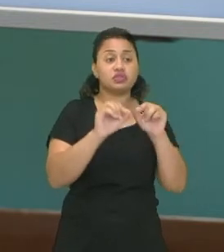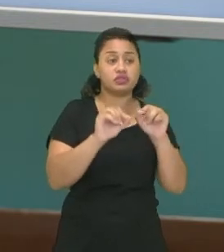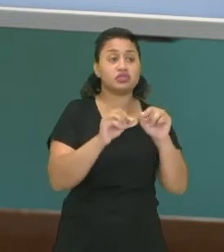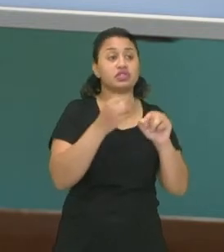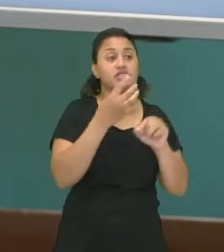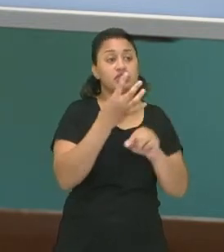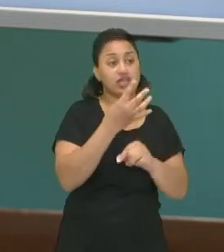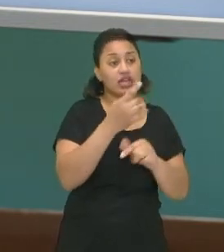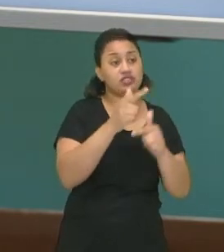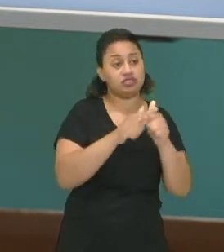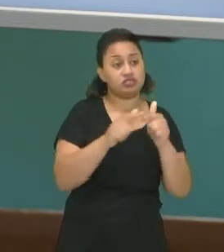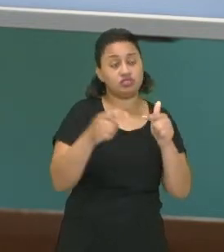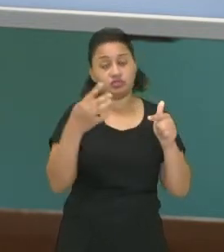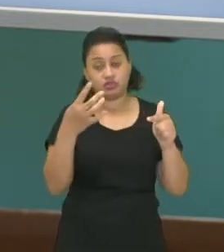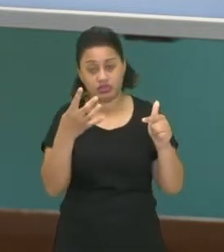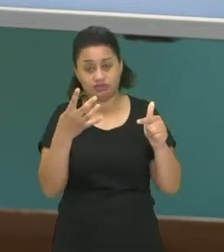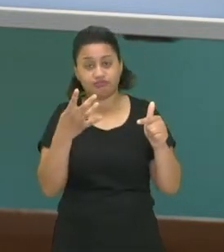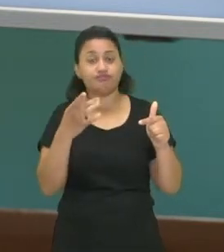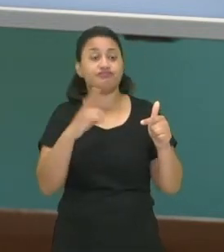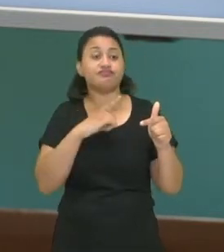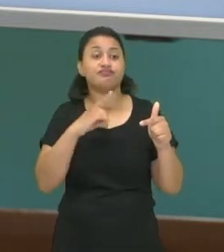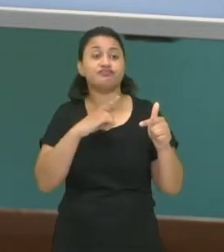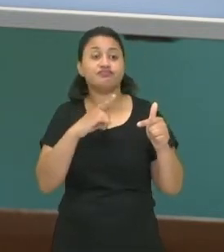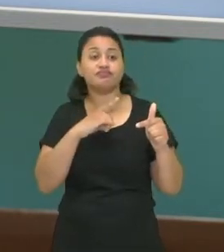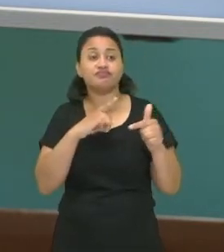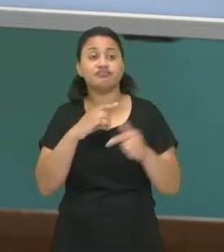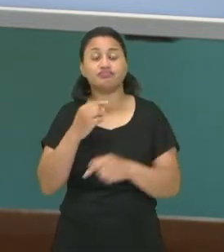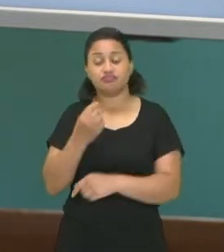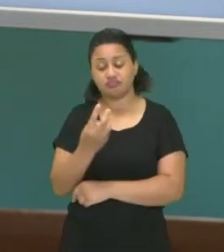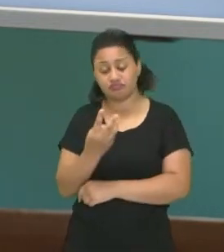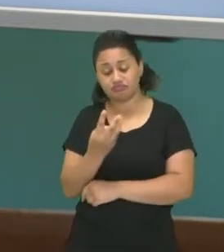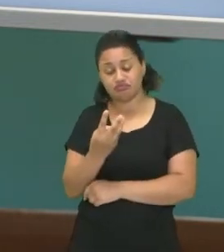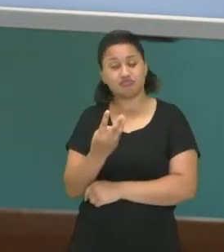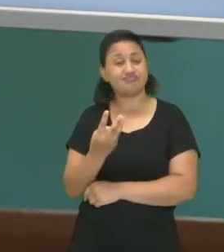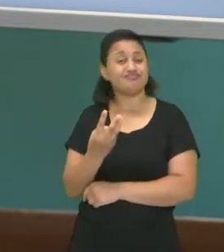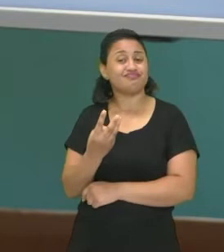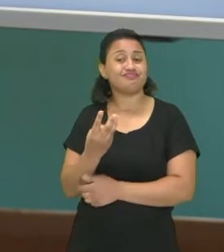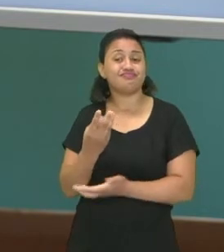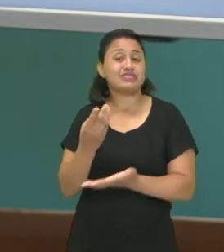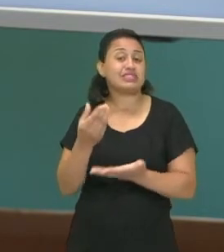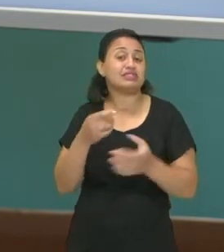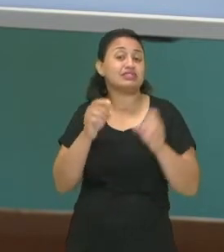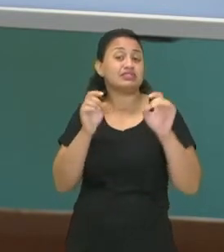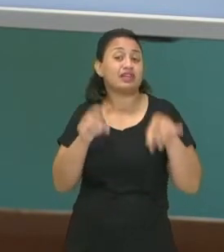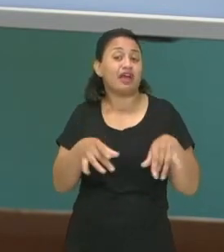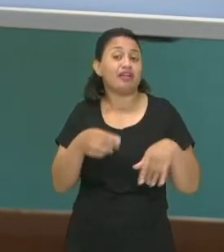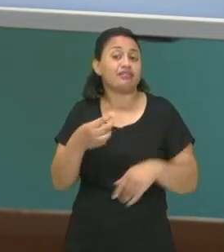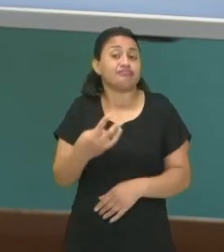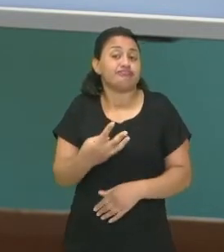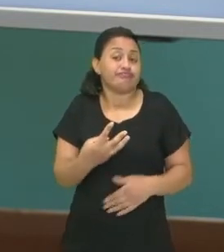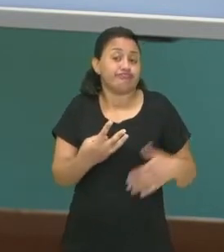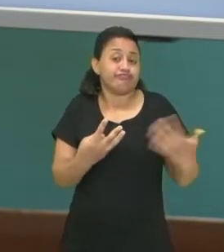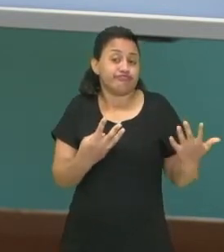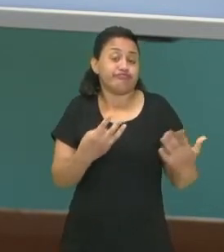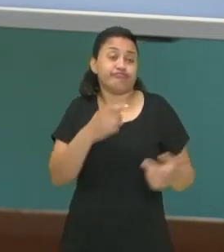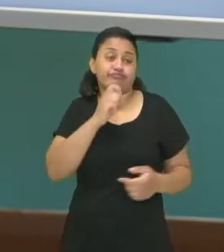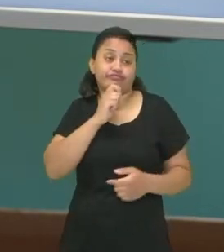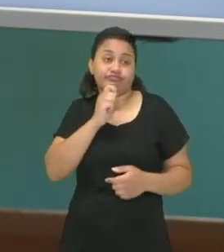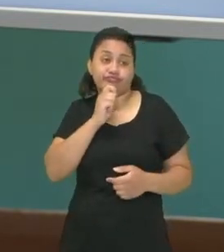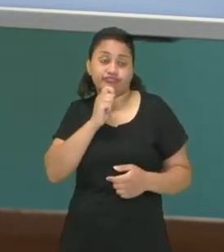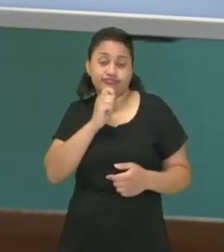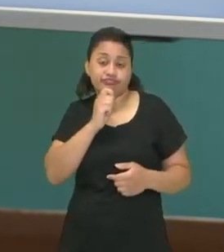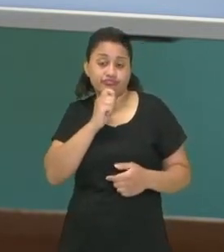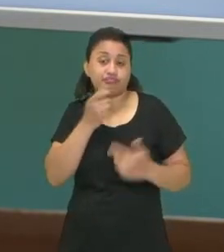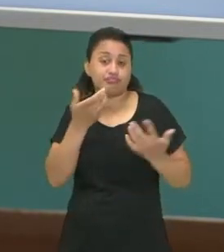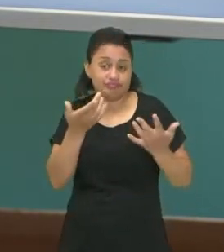7 unidades por 4 e obtemos uma unidade, só que ainda sobram, né, o quê? 3 unidades. Tá vendo? Tem 3